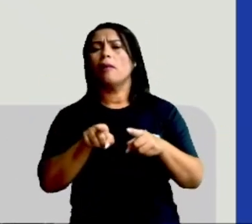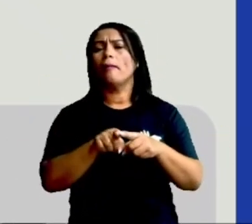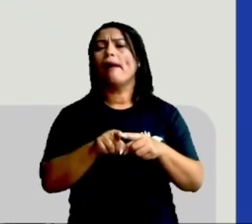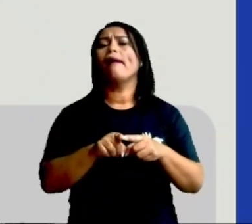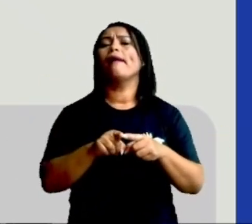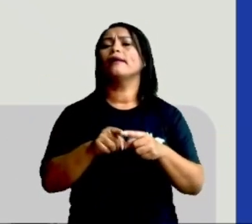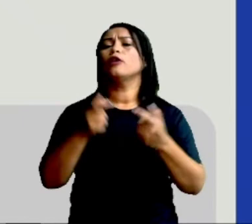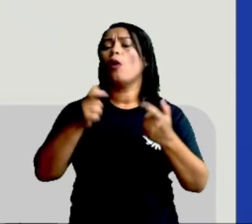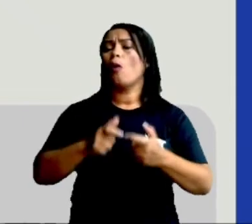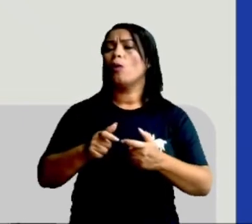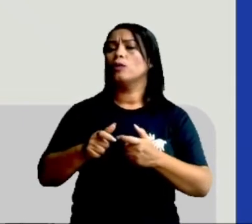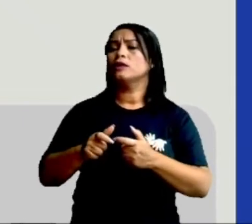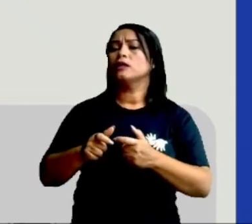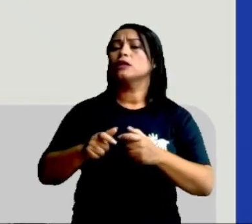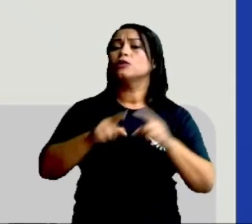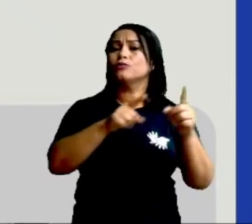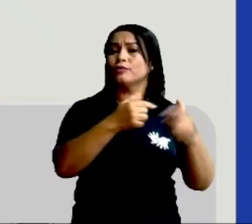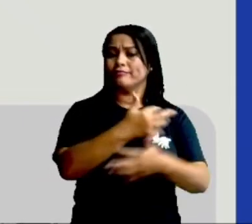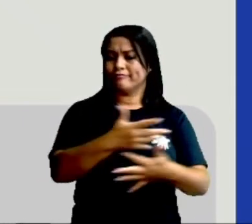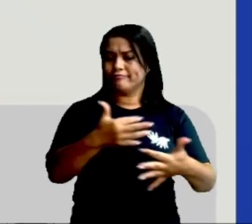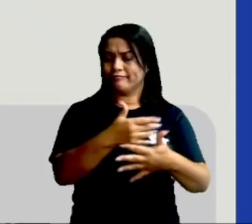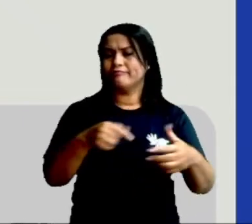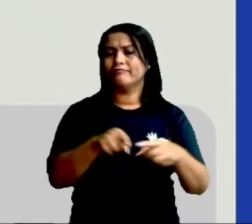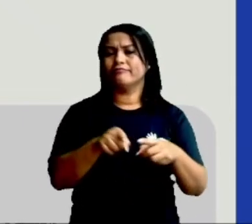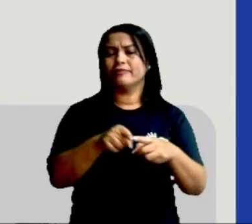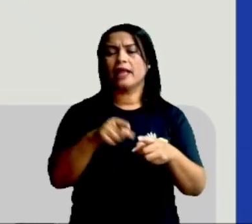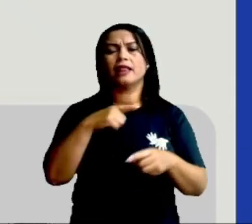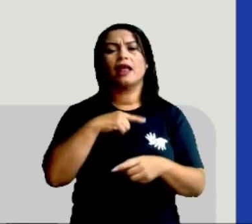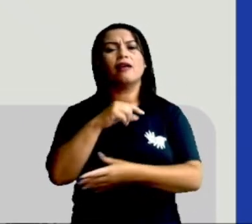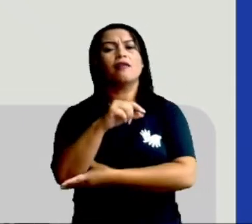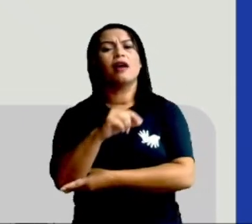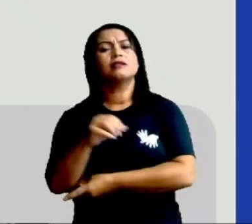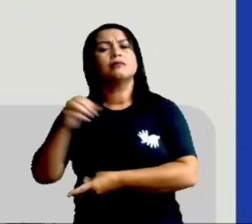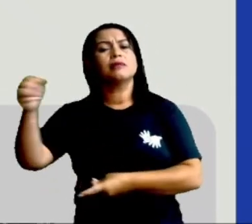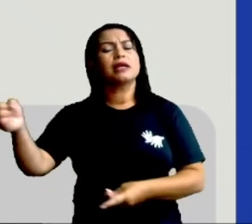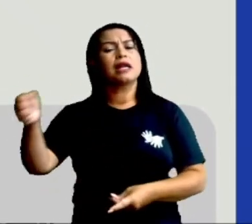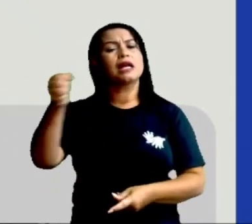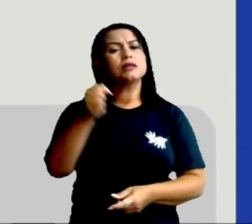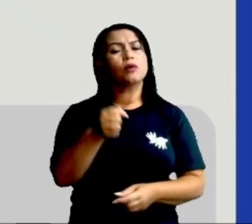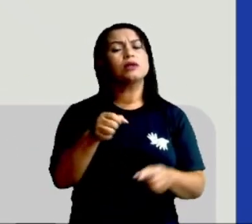também no sudeste. Imigração